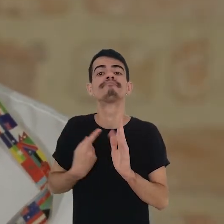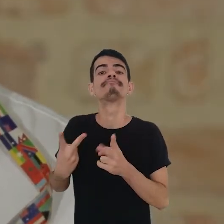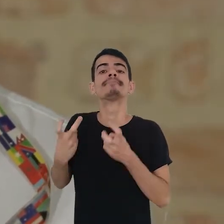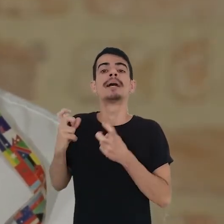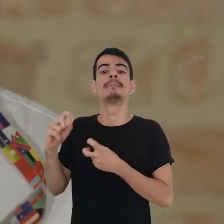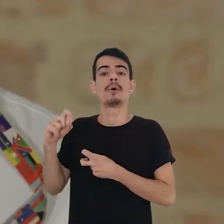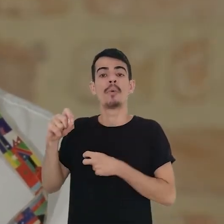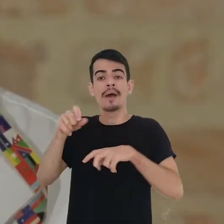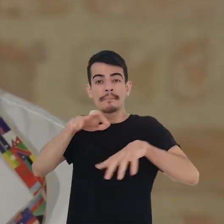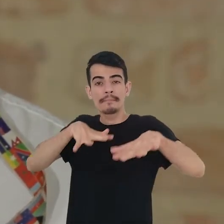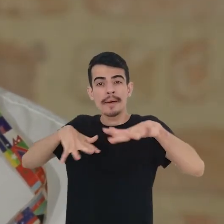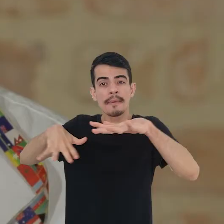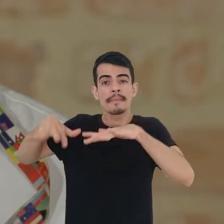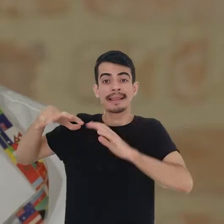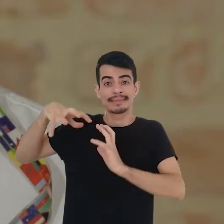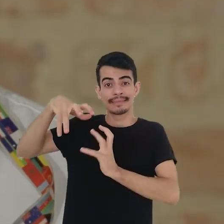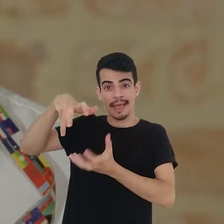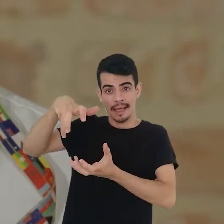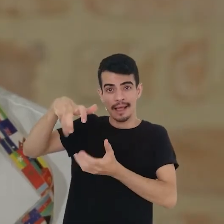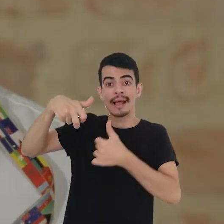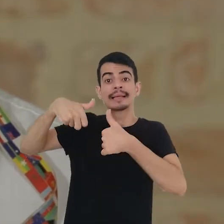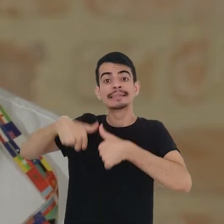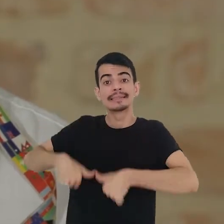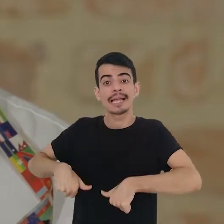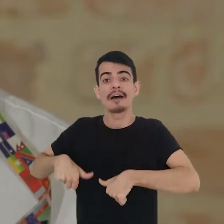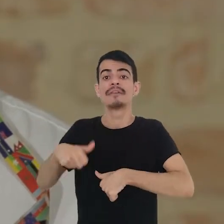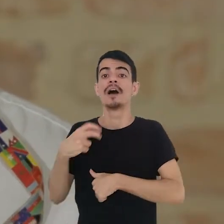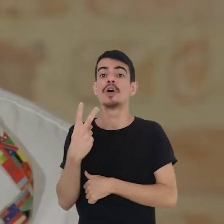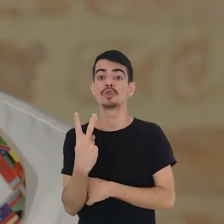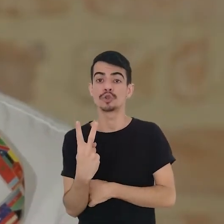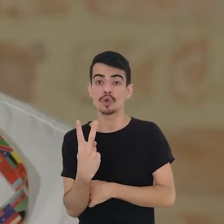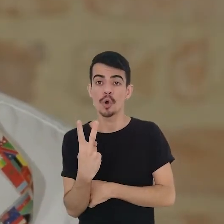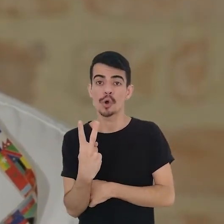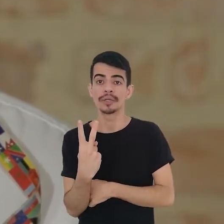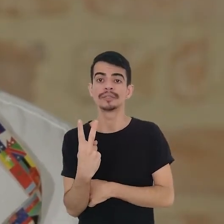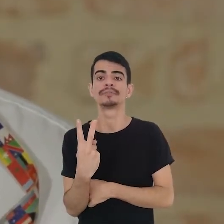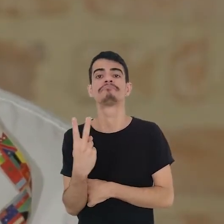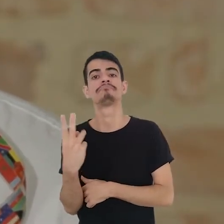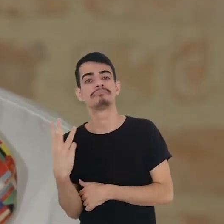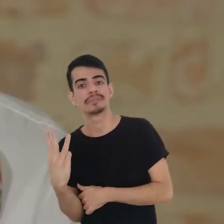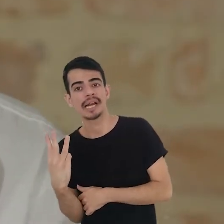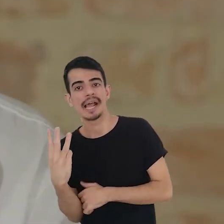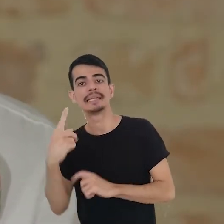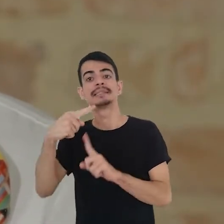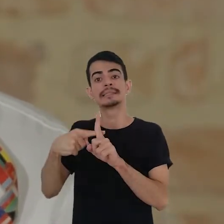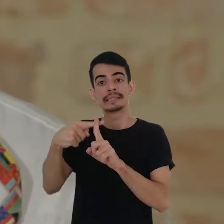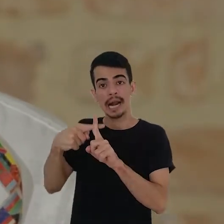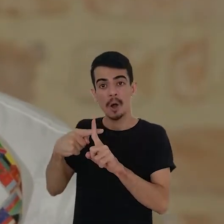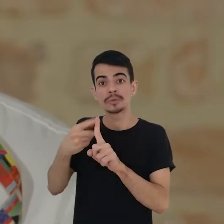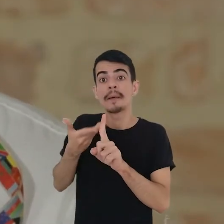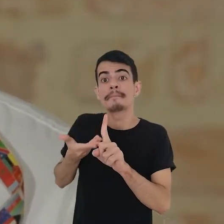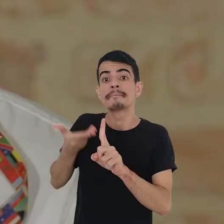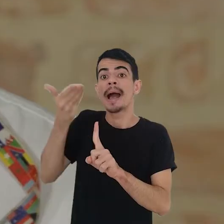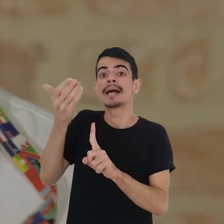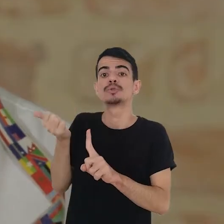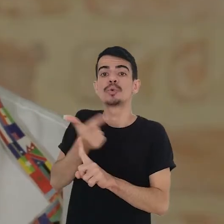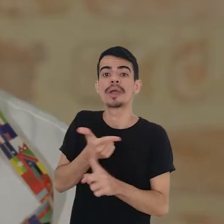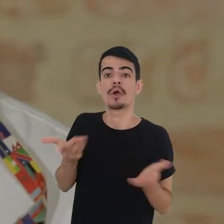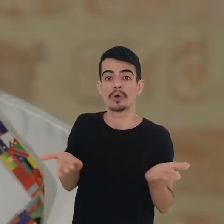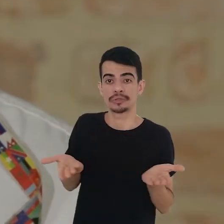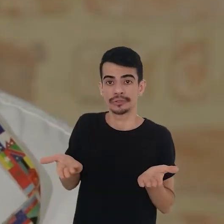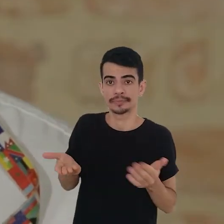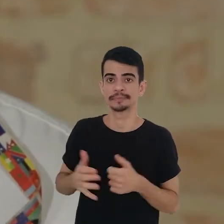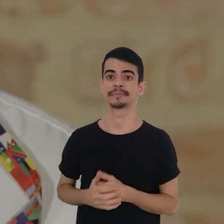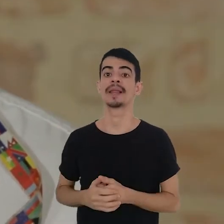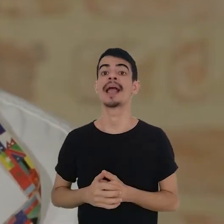que a atmosfera da Terra ela esteve de 2 a 3 graus mais quente do que o atual. E os níveis